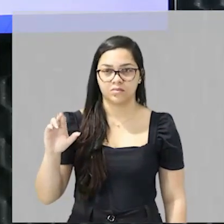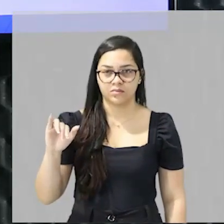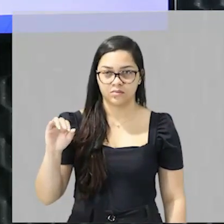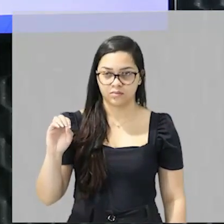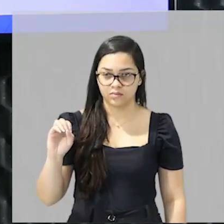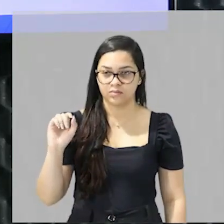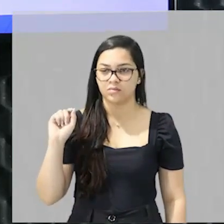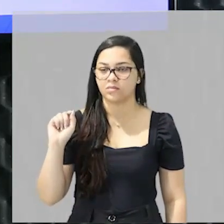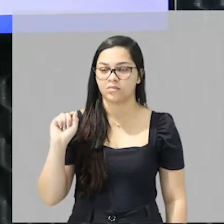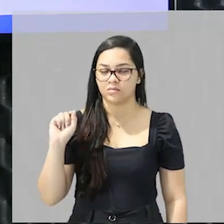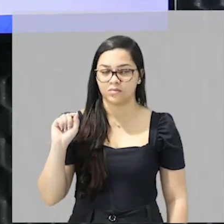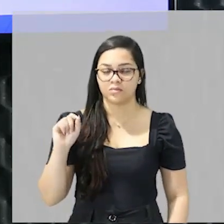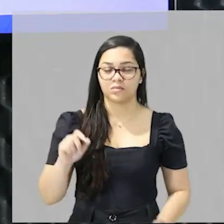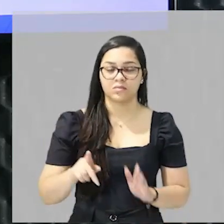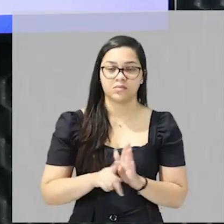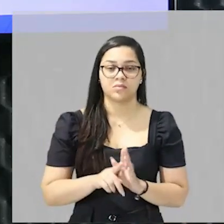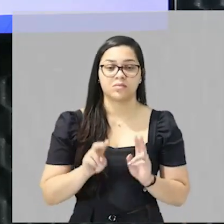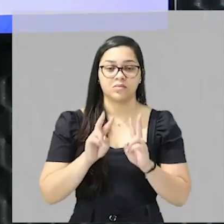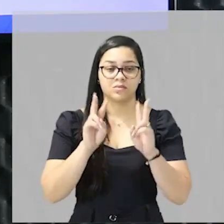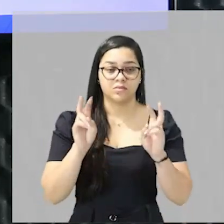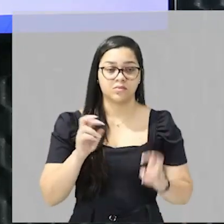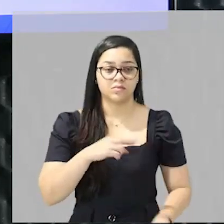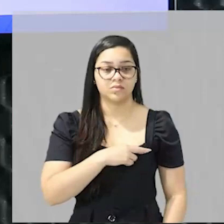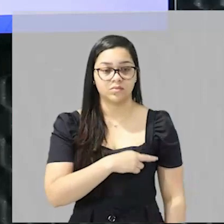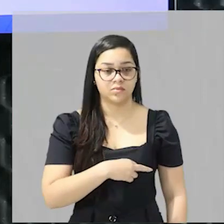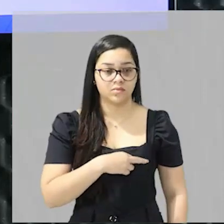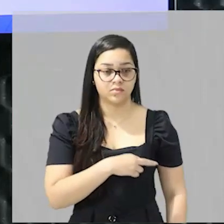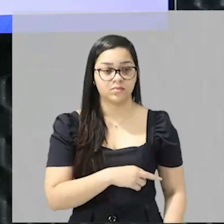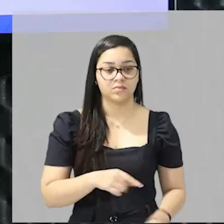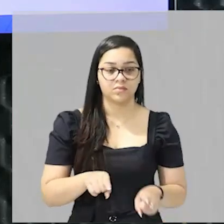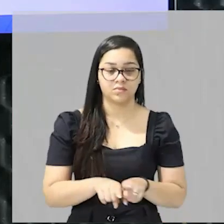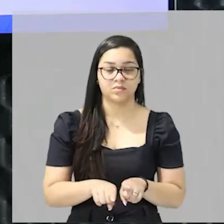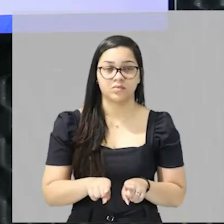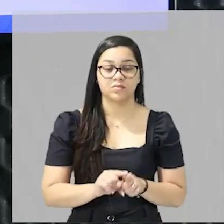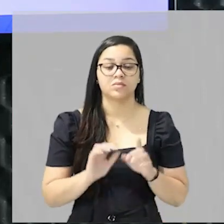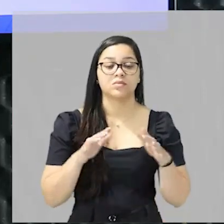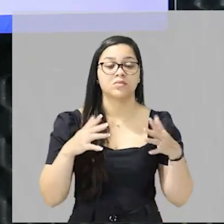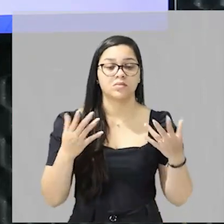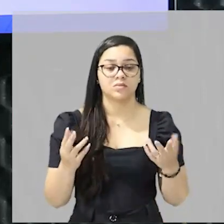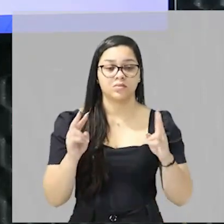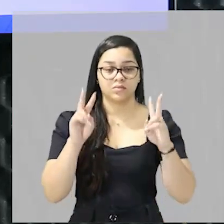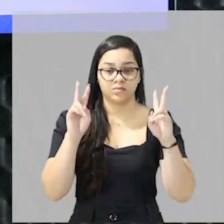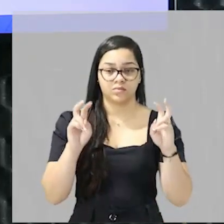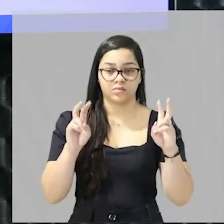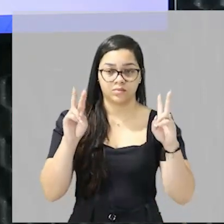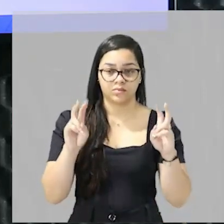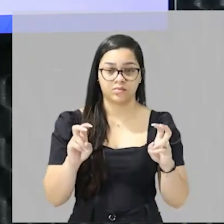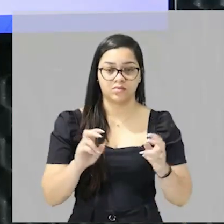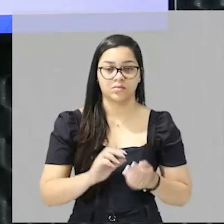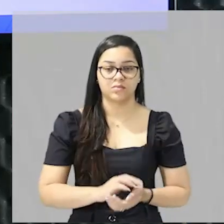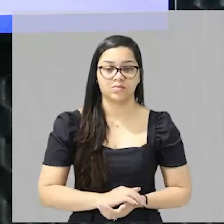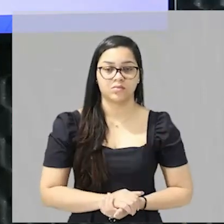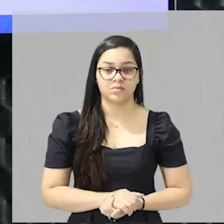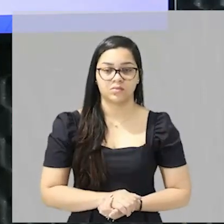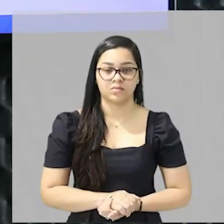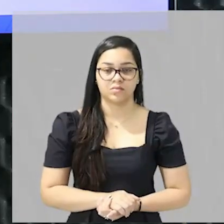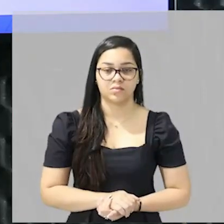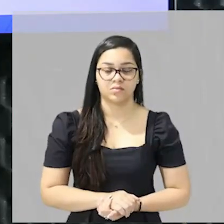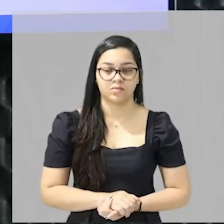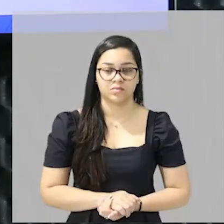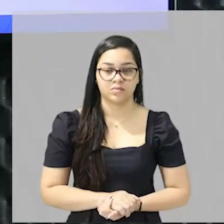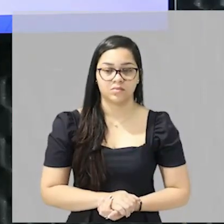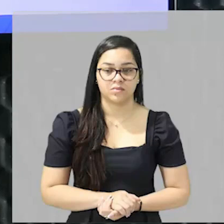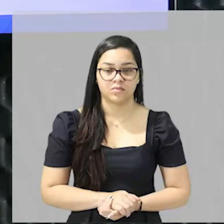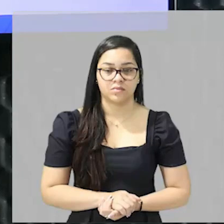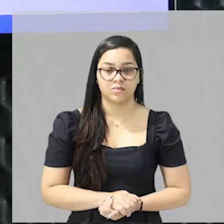1984, é o título do romance e ele descreve qual é o assunto: perigos de um Estado totalitário.